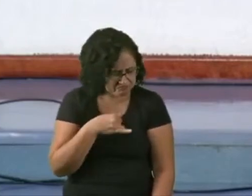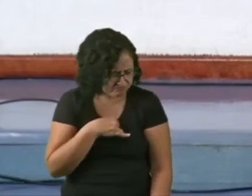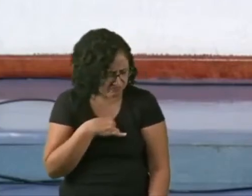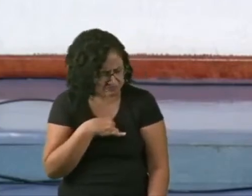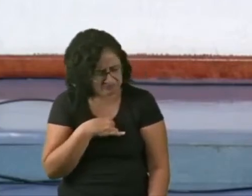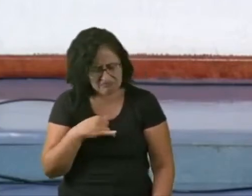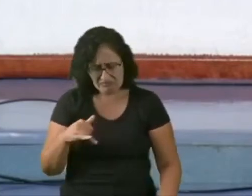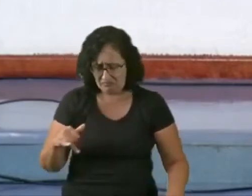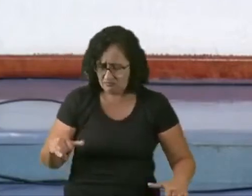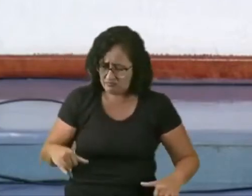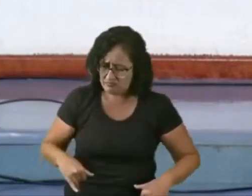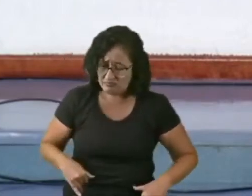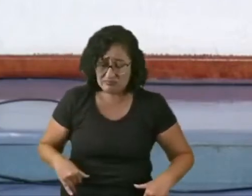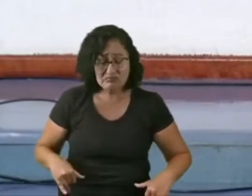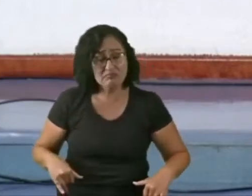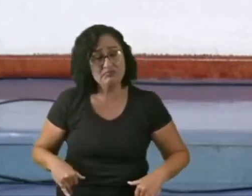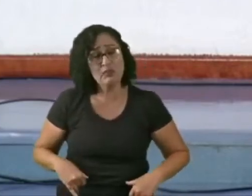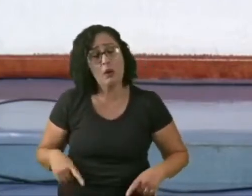porque